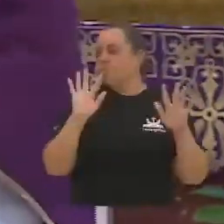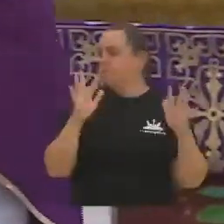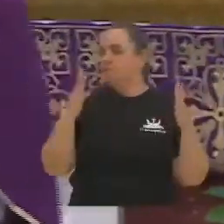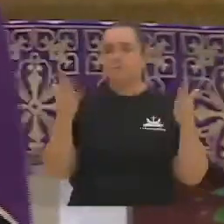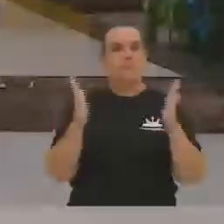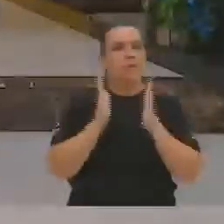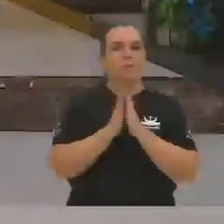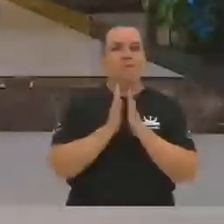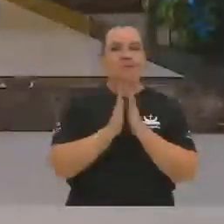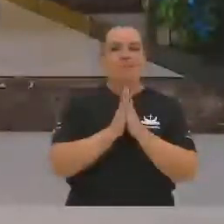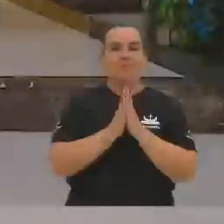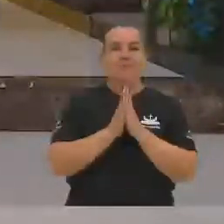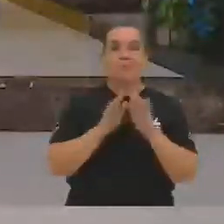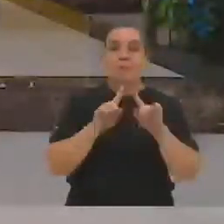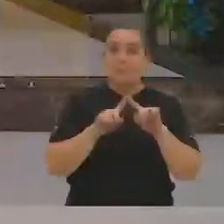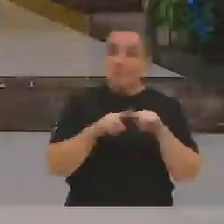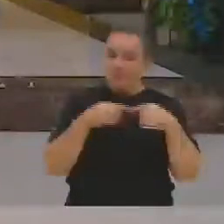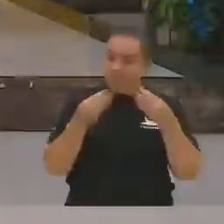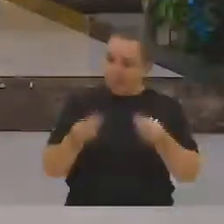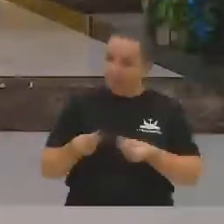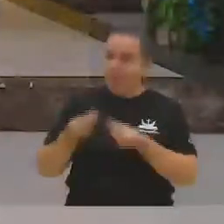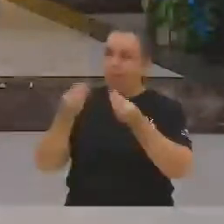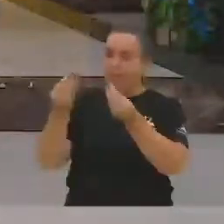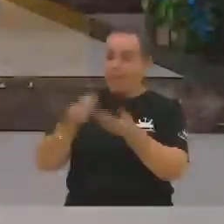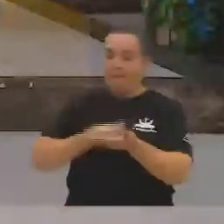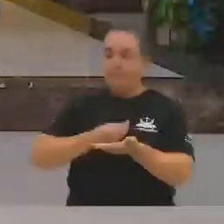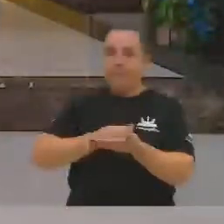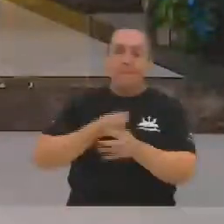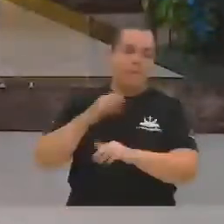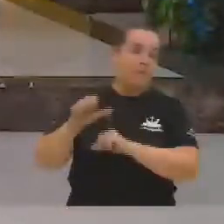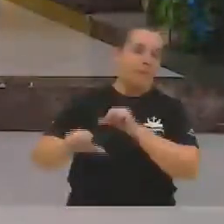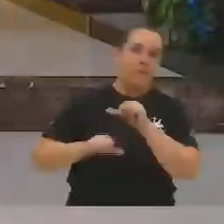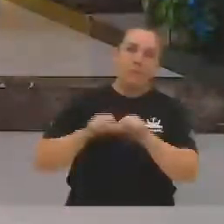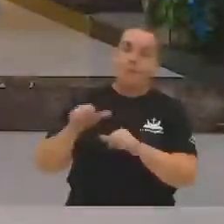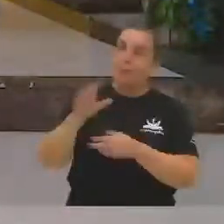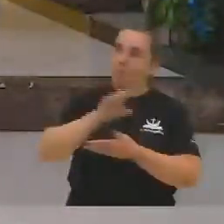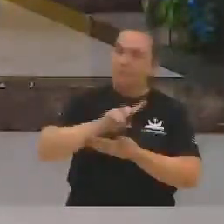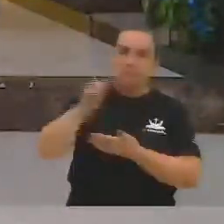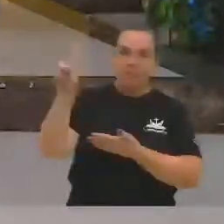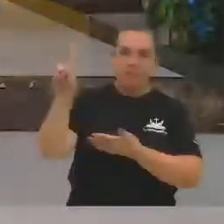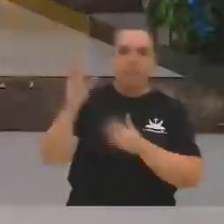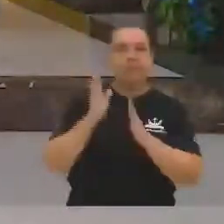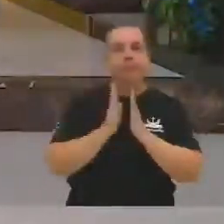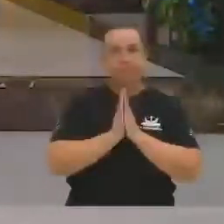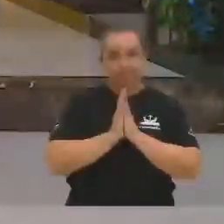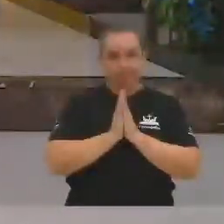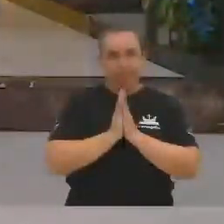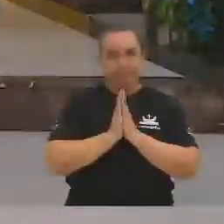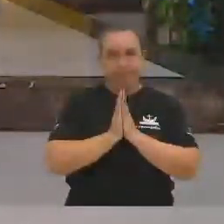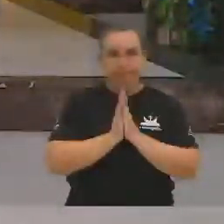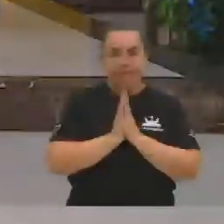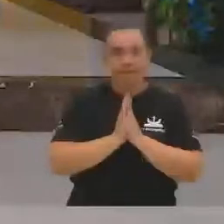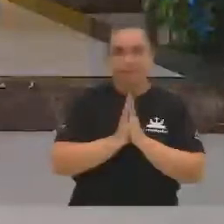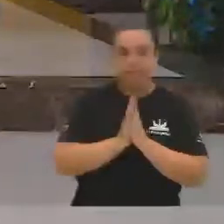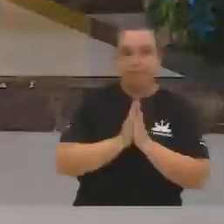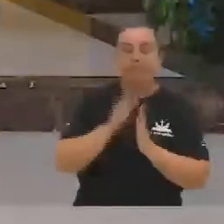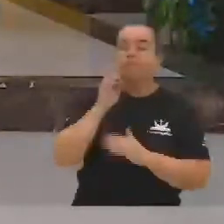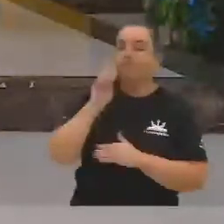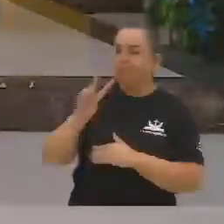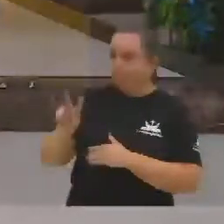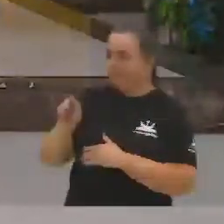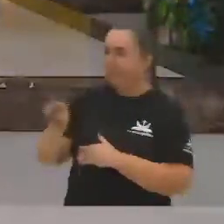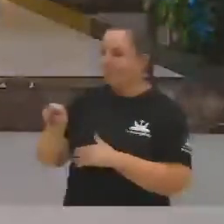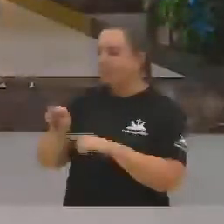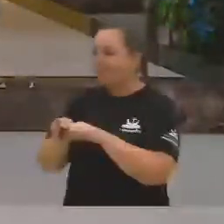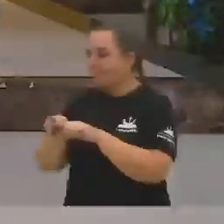rezar, mas entrega uma vida transformada para Deus. Amém? Olhe para o seu irmão e diga para